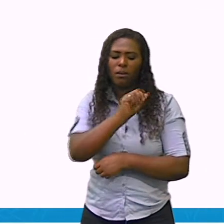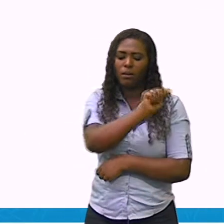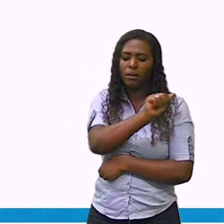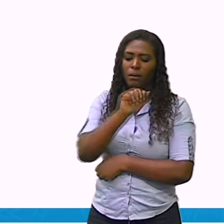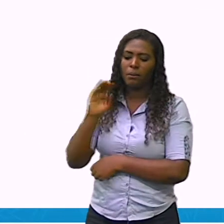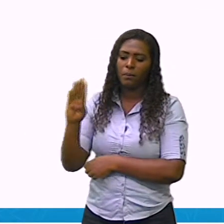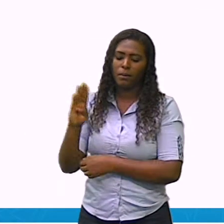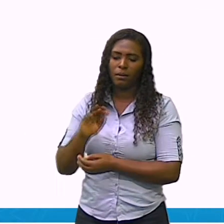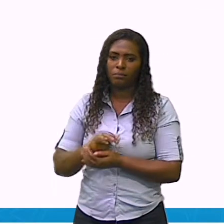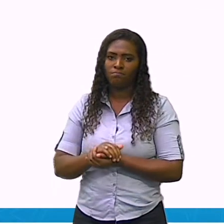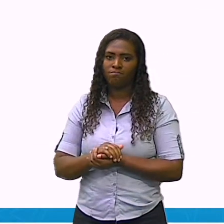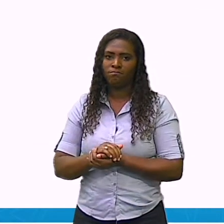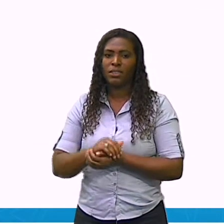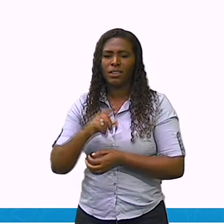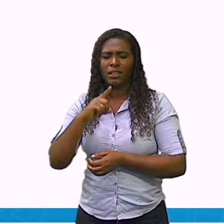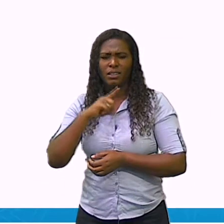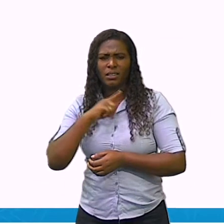grandeza